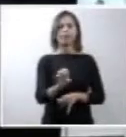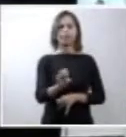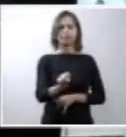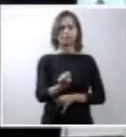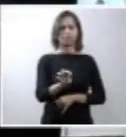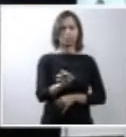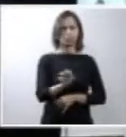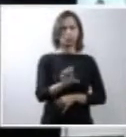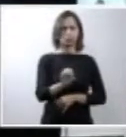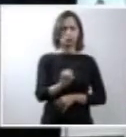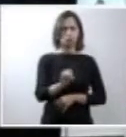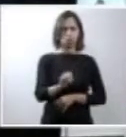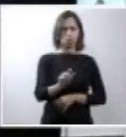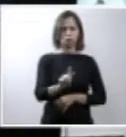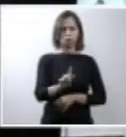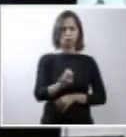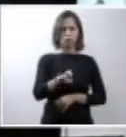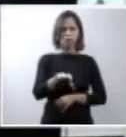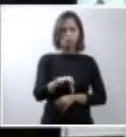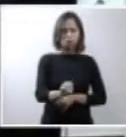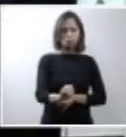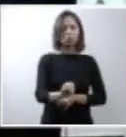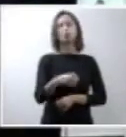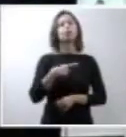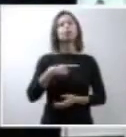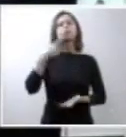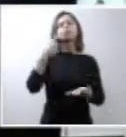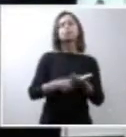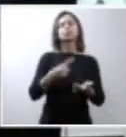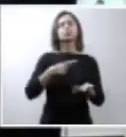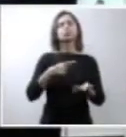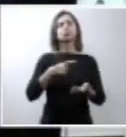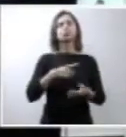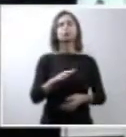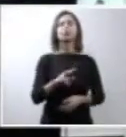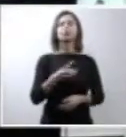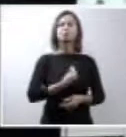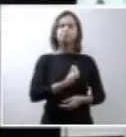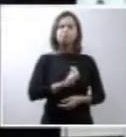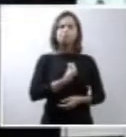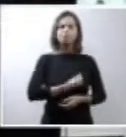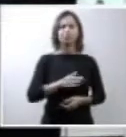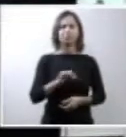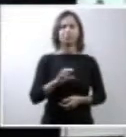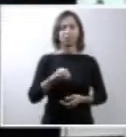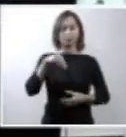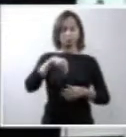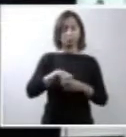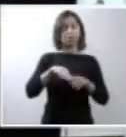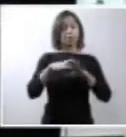estriol um marcador da vitalidade fetal. No feto